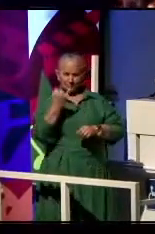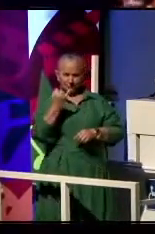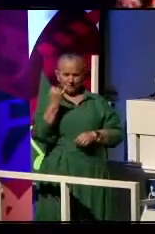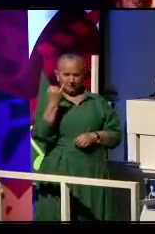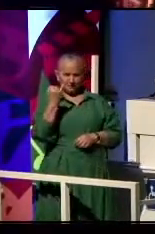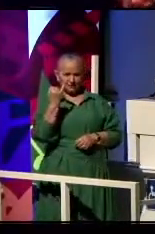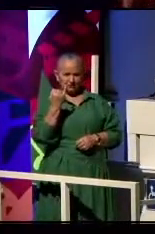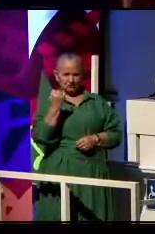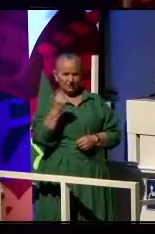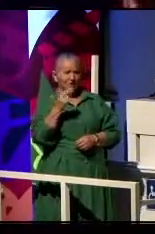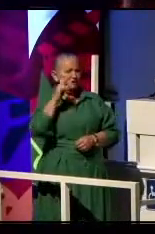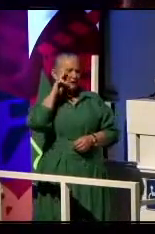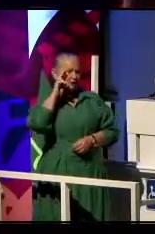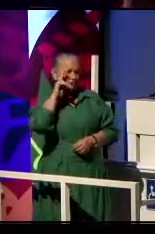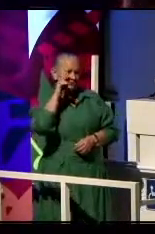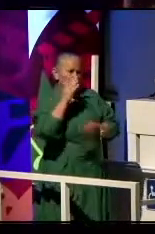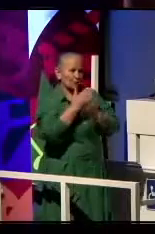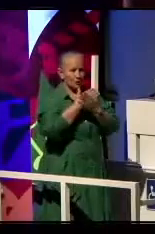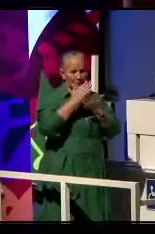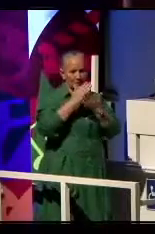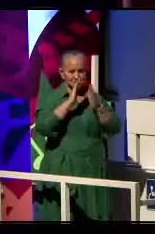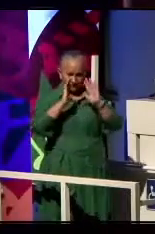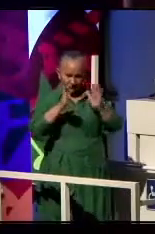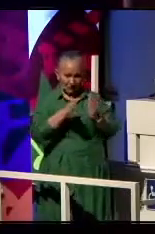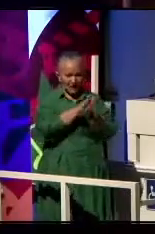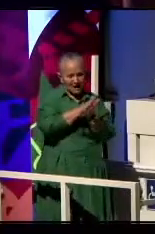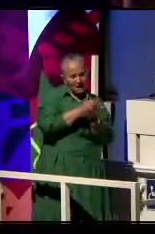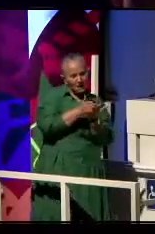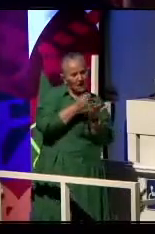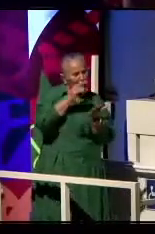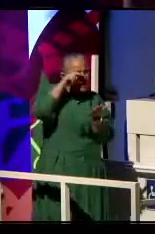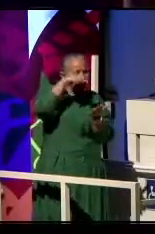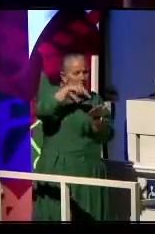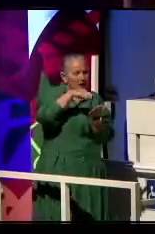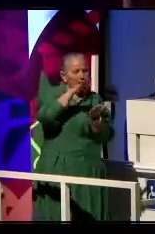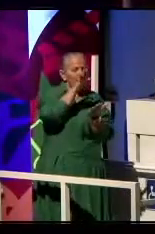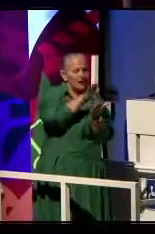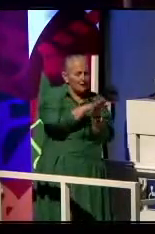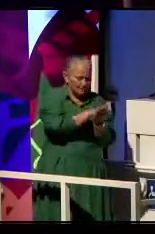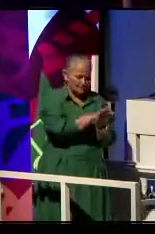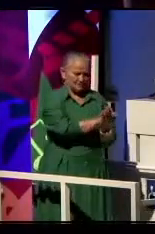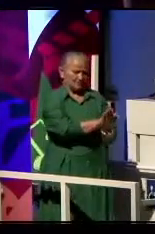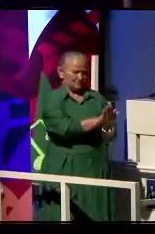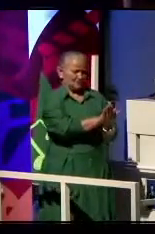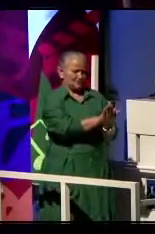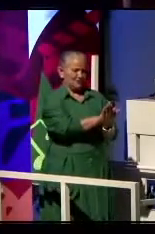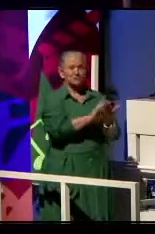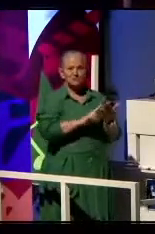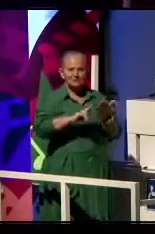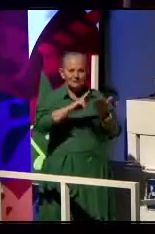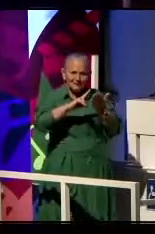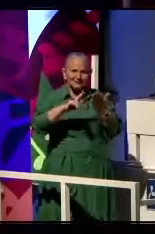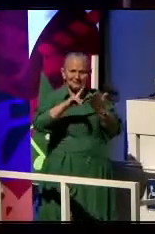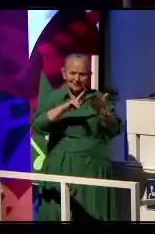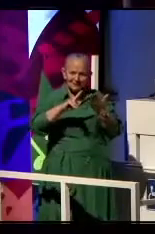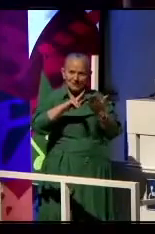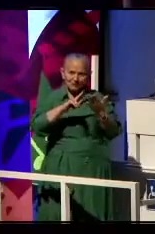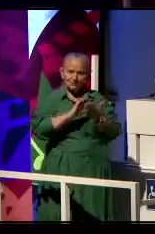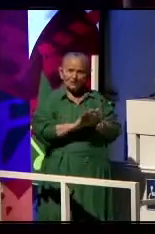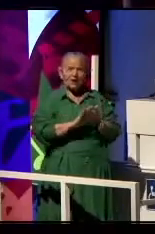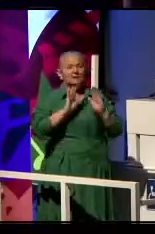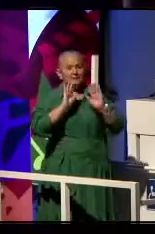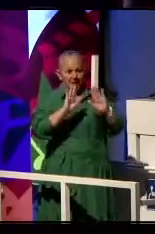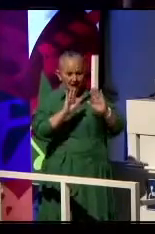álbum começa interessante pela capa, que a capa dele é essa parte escrita, mas os lojistas começaram a colocar foto